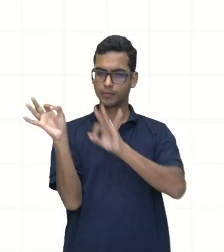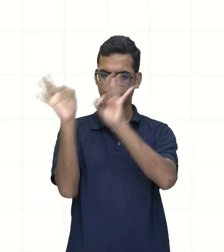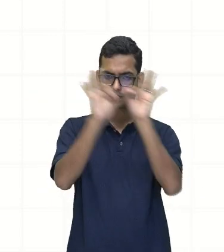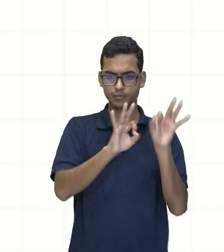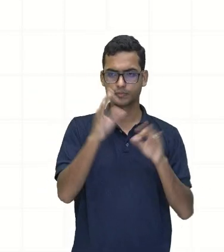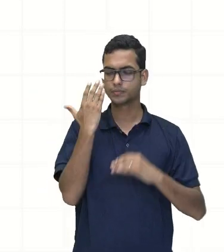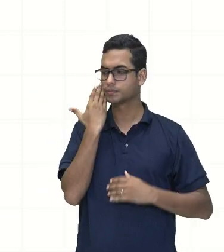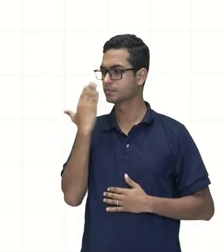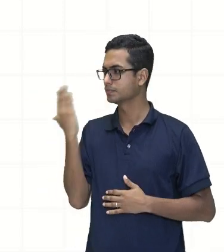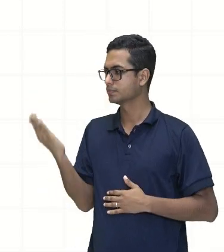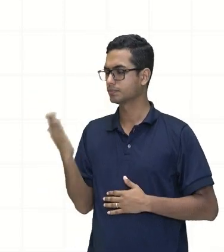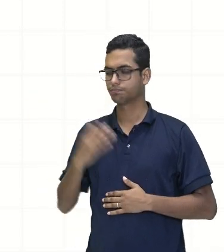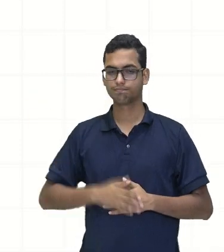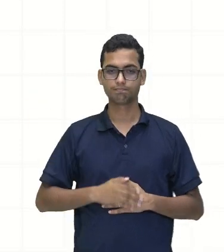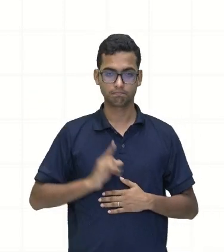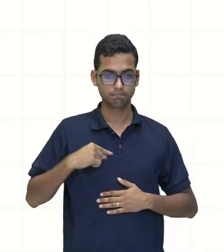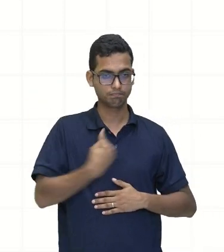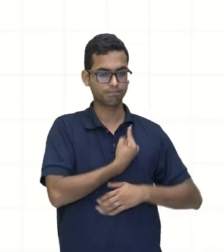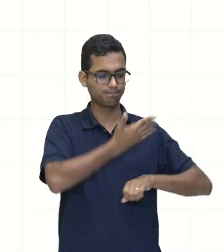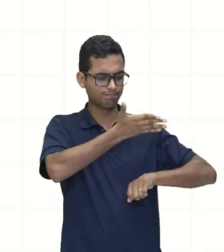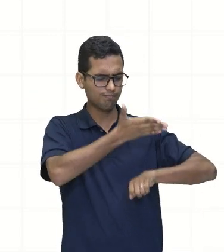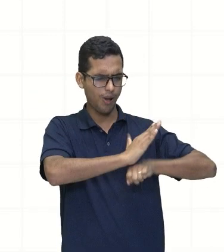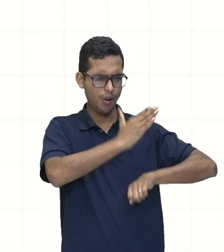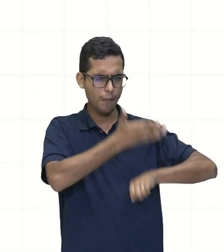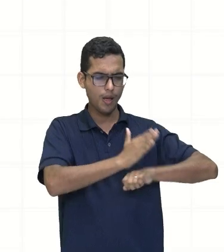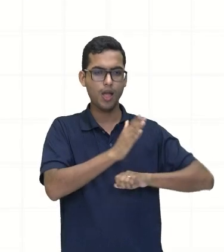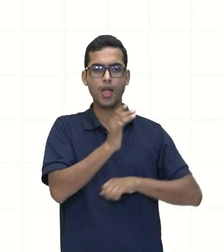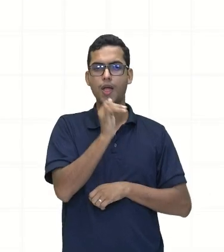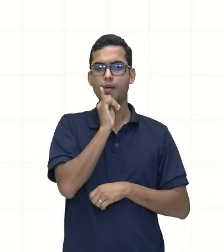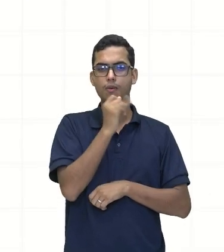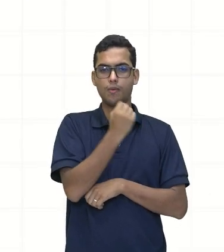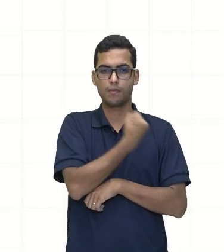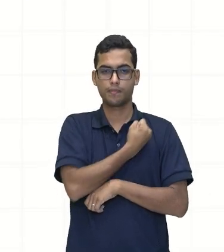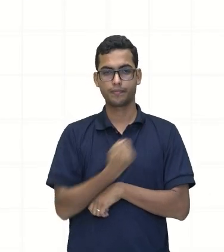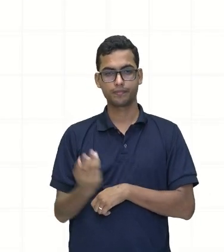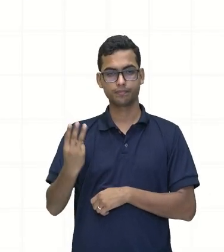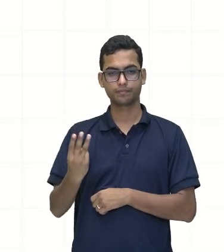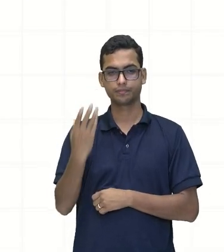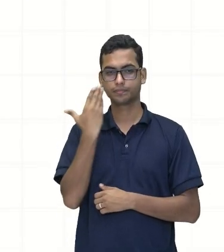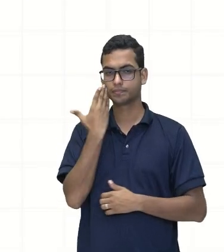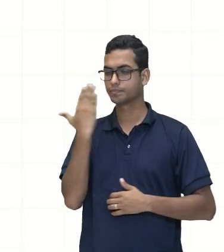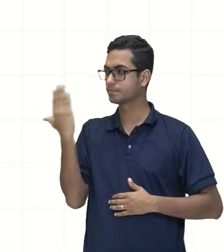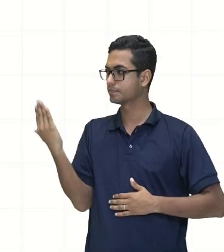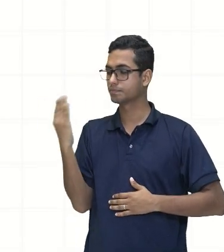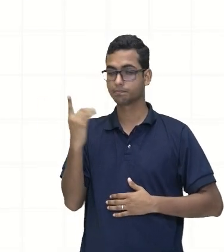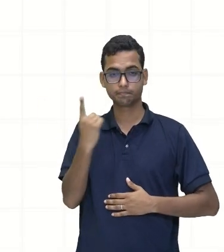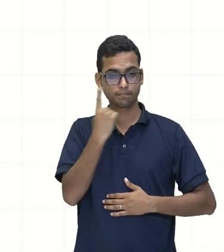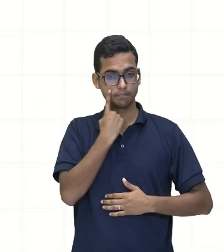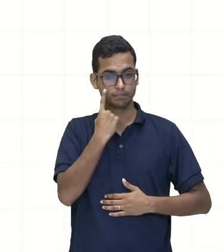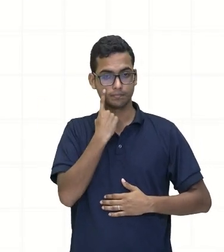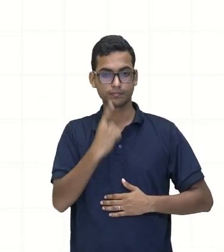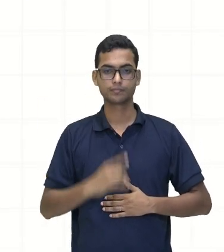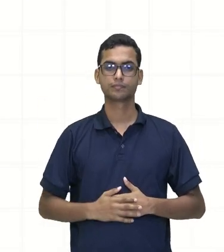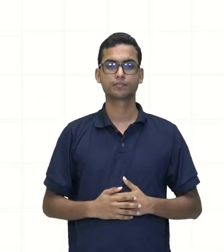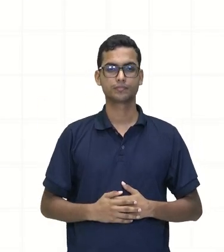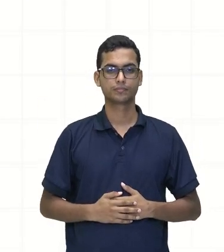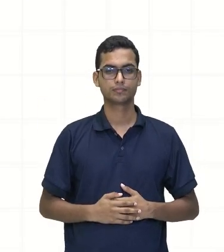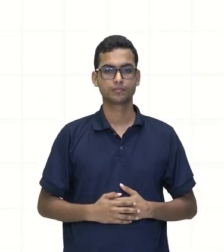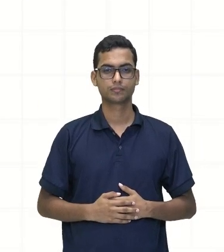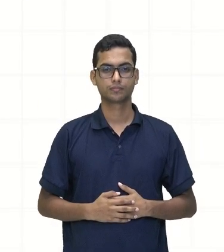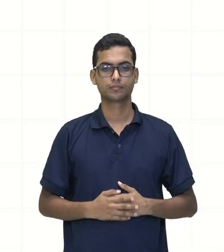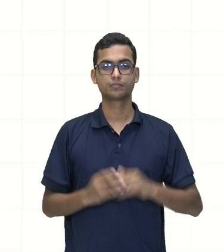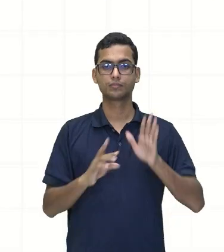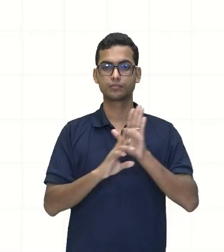aqui praticando, tá? Nosso exemplo 3. Observe o circuito representado pela